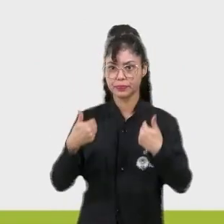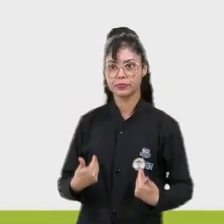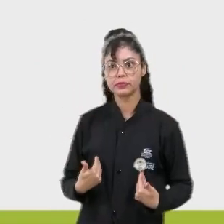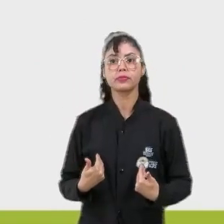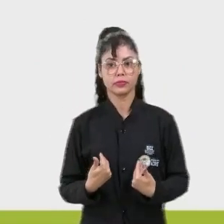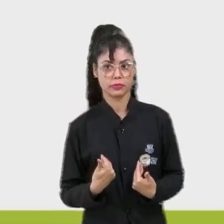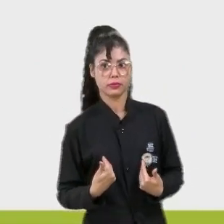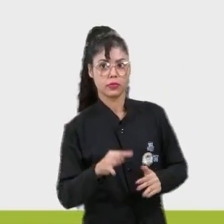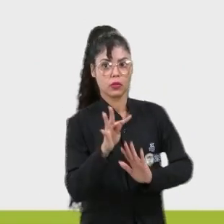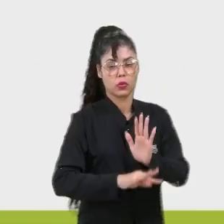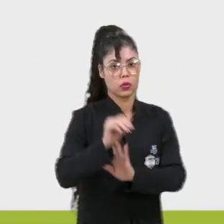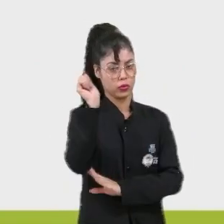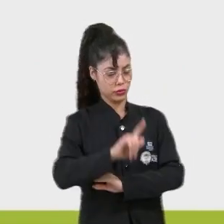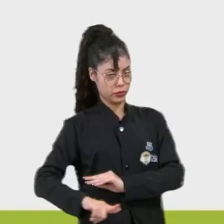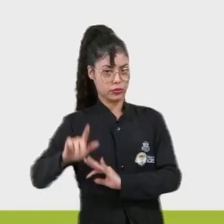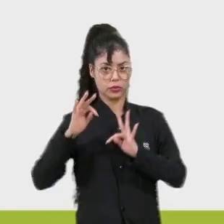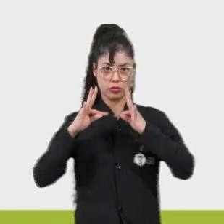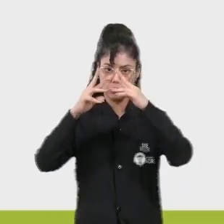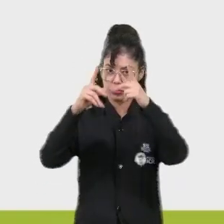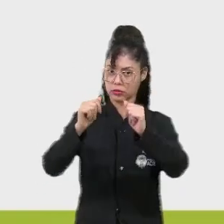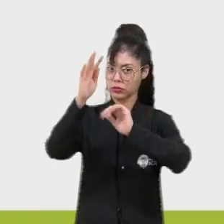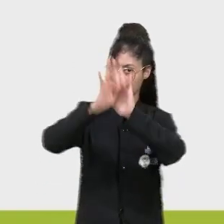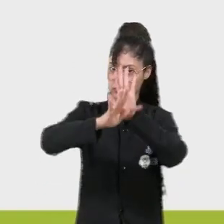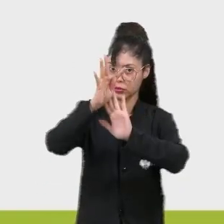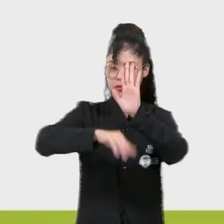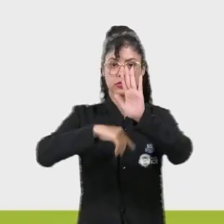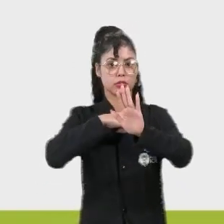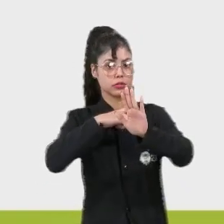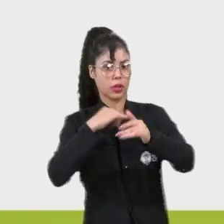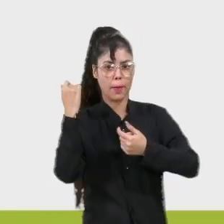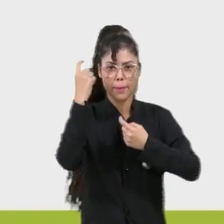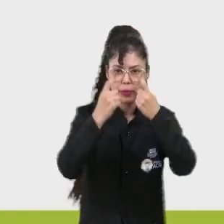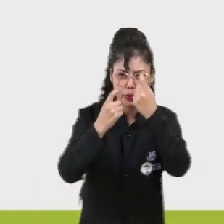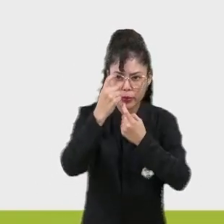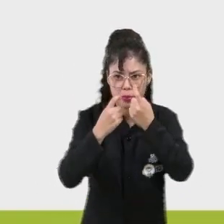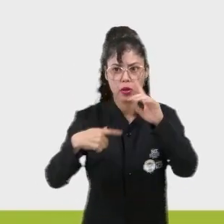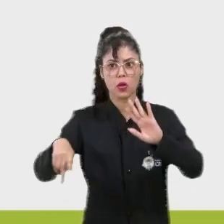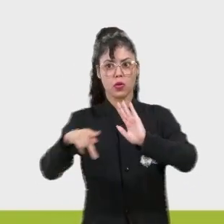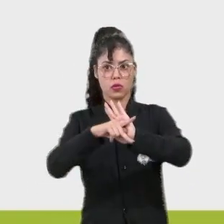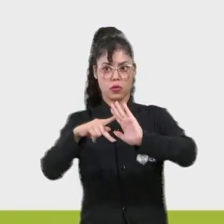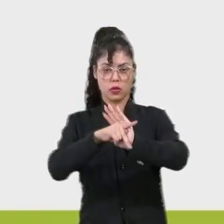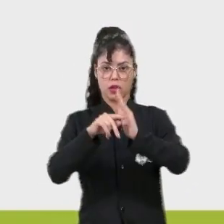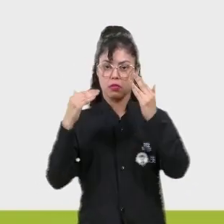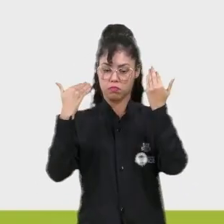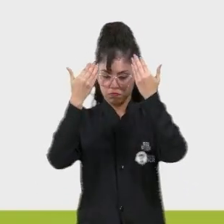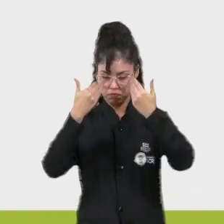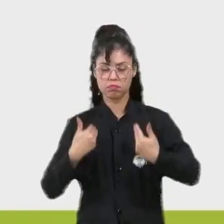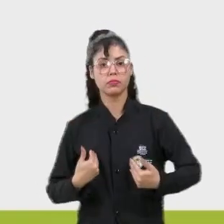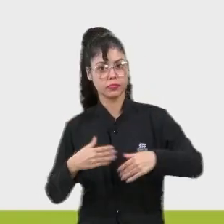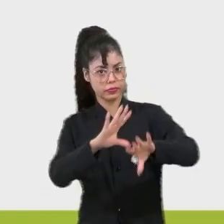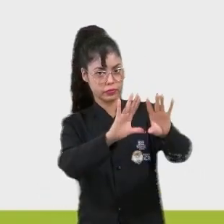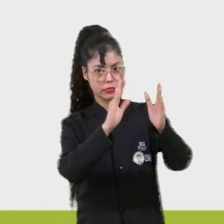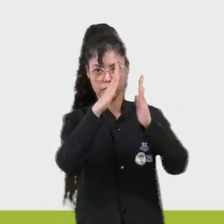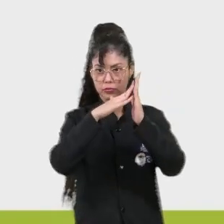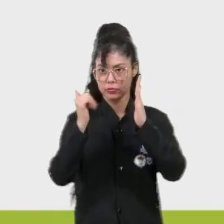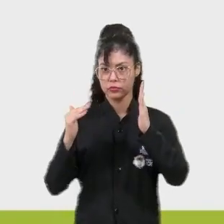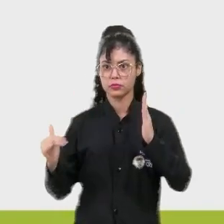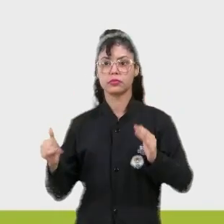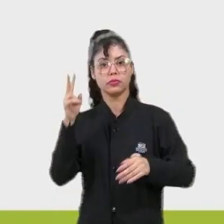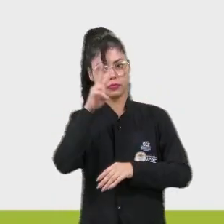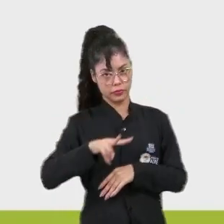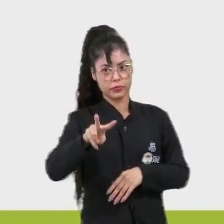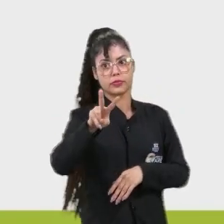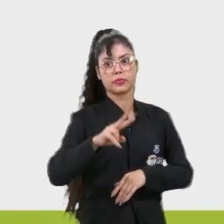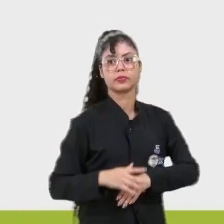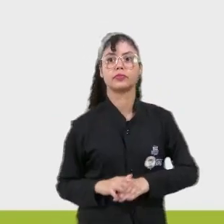Portanto, o texto literário é todo aquele texto que tem uma preocupação com a aparência, com a estética, com o